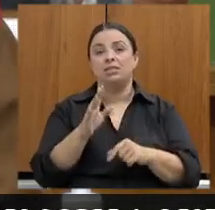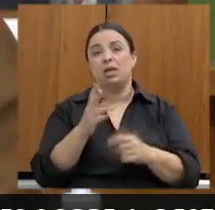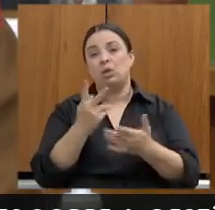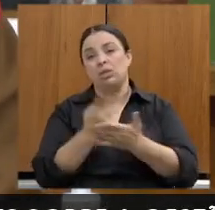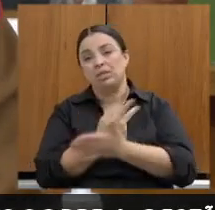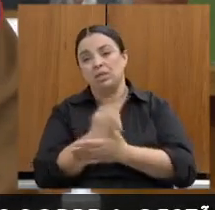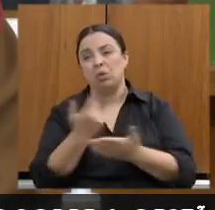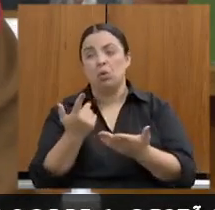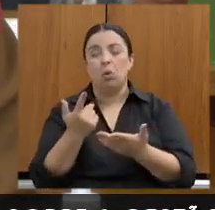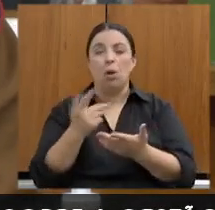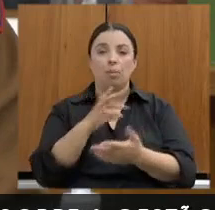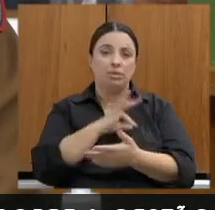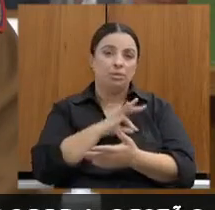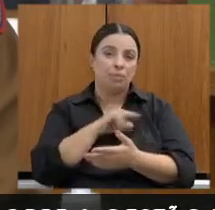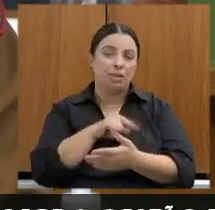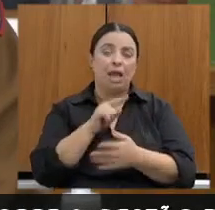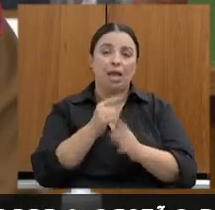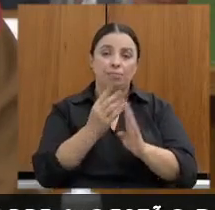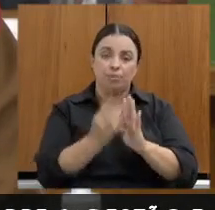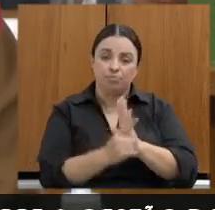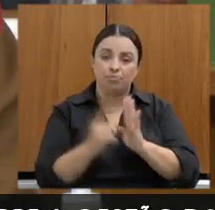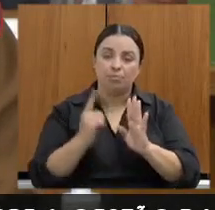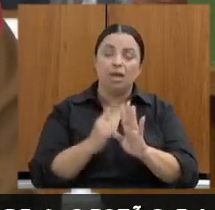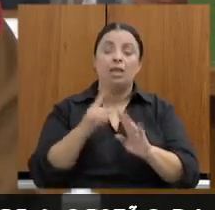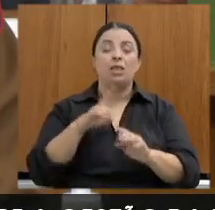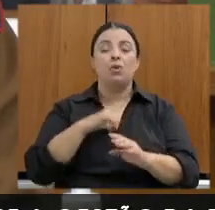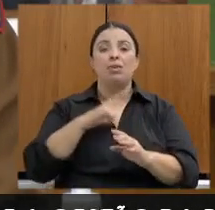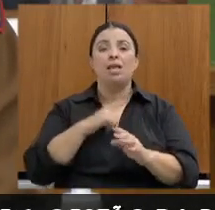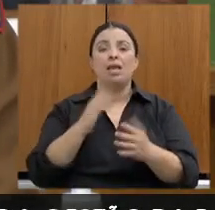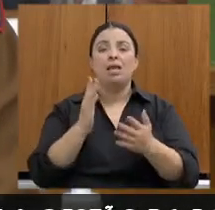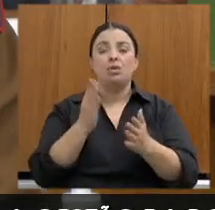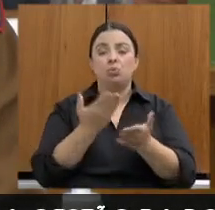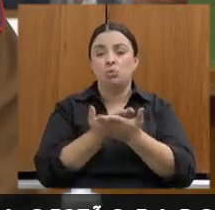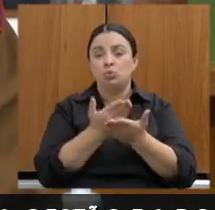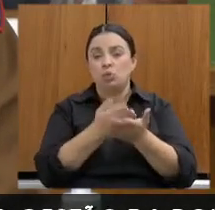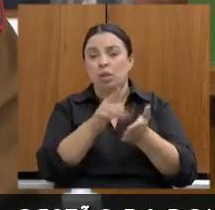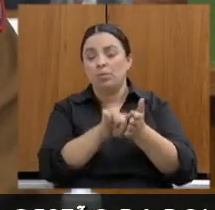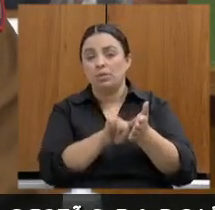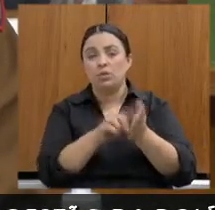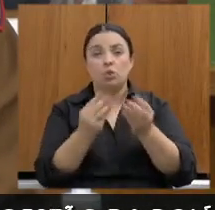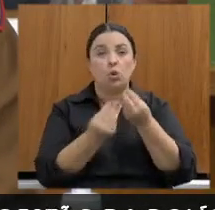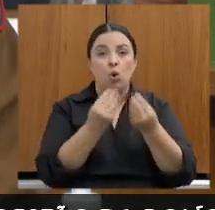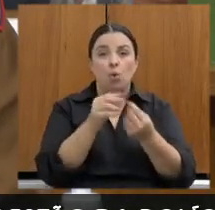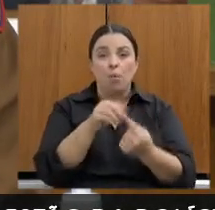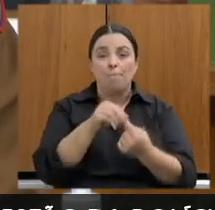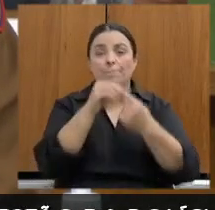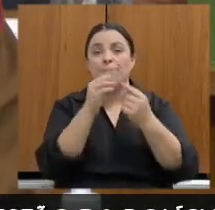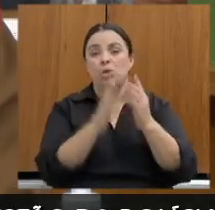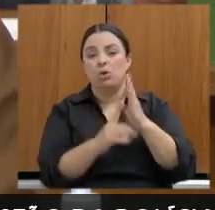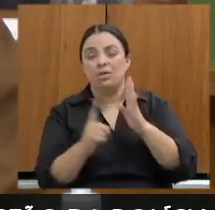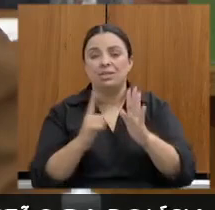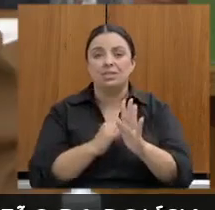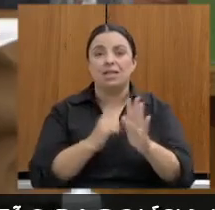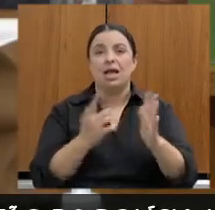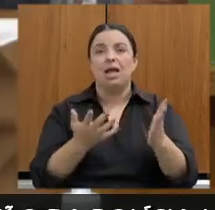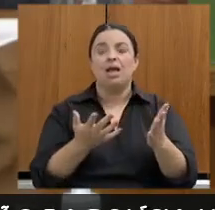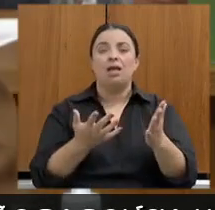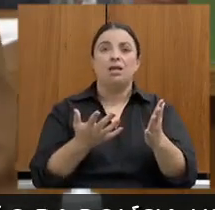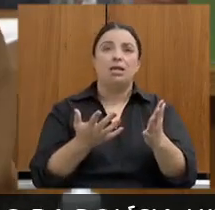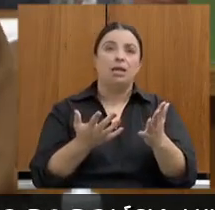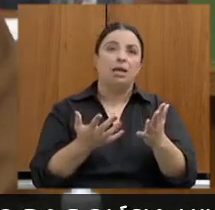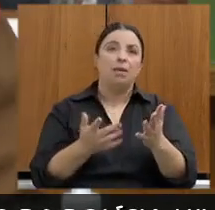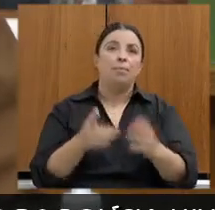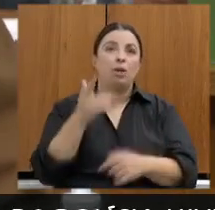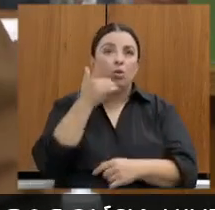específicos então eles estão estudando fazendo essa priorização e é de forma que a gente consiga né Talvez